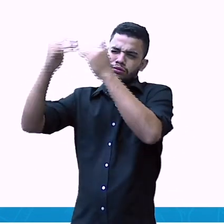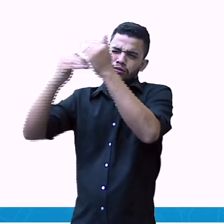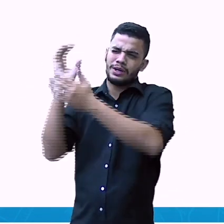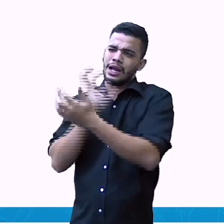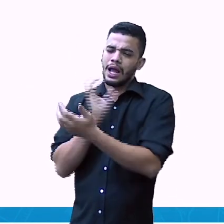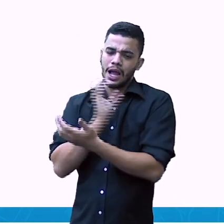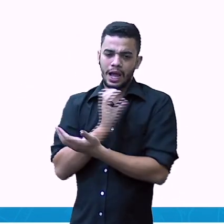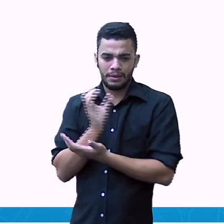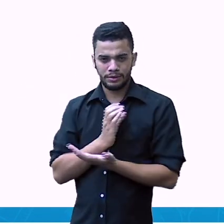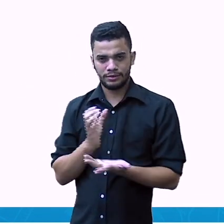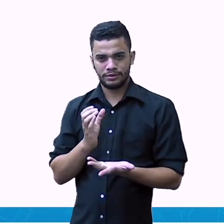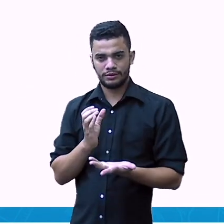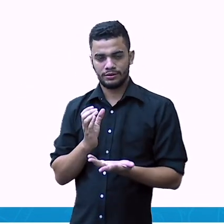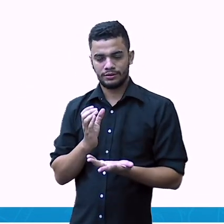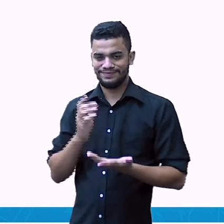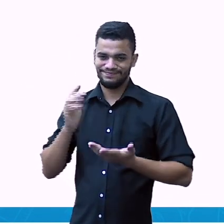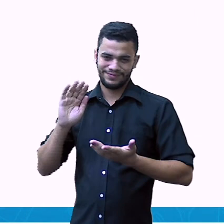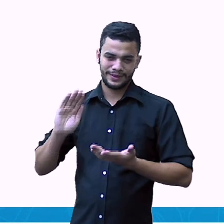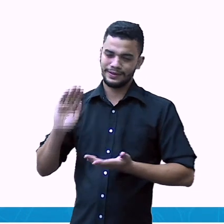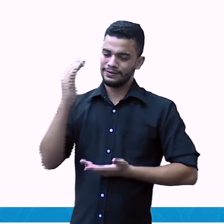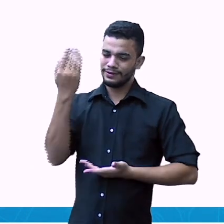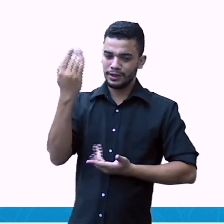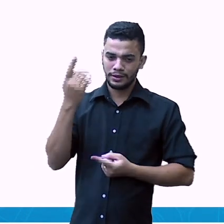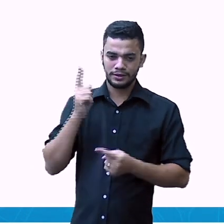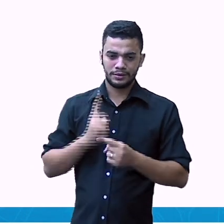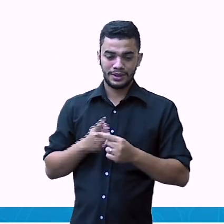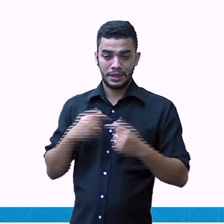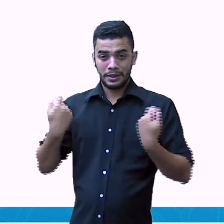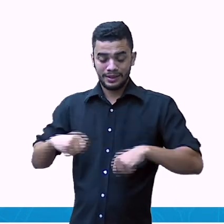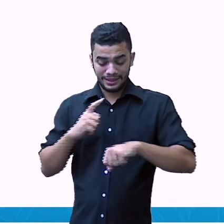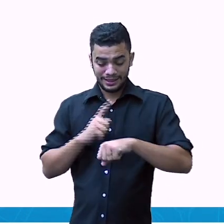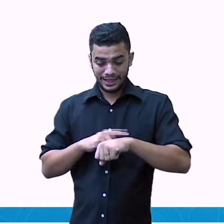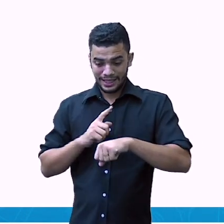tempo para chegar a essa maturidade e